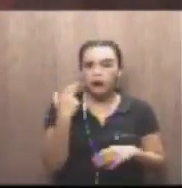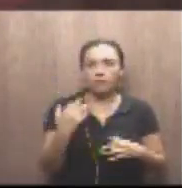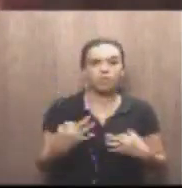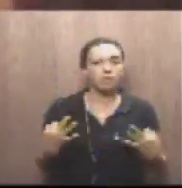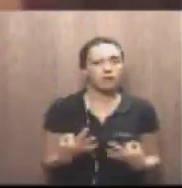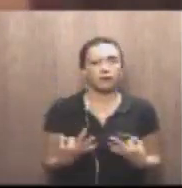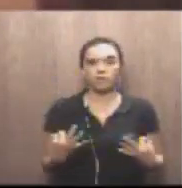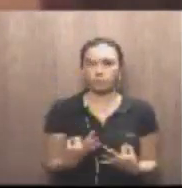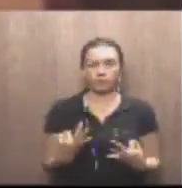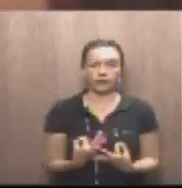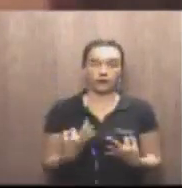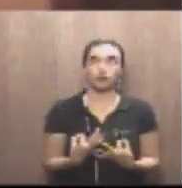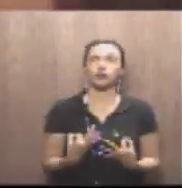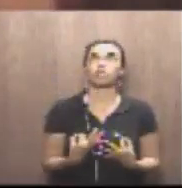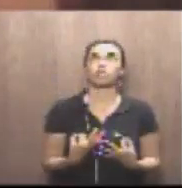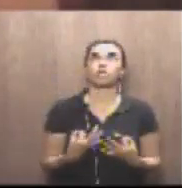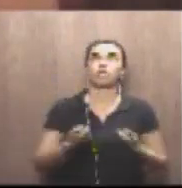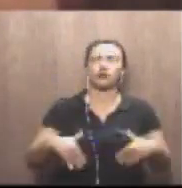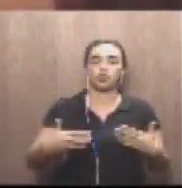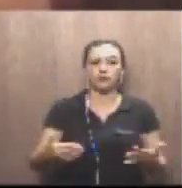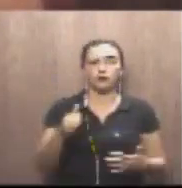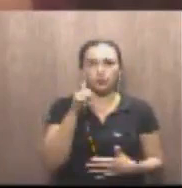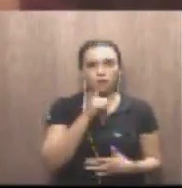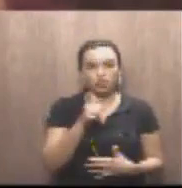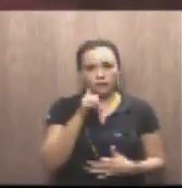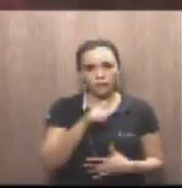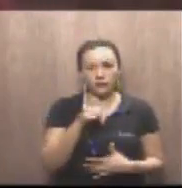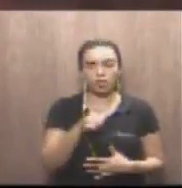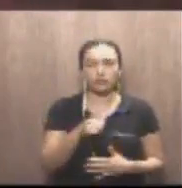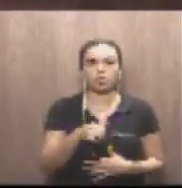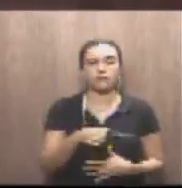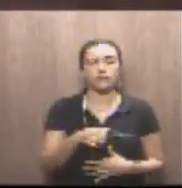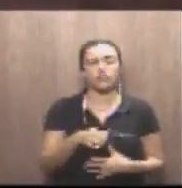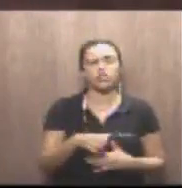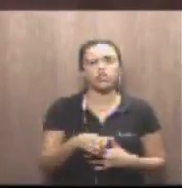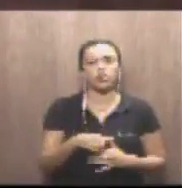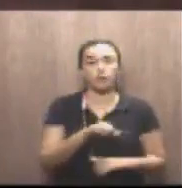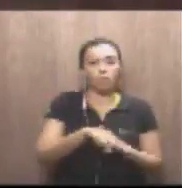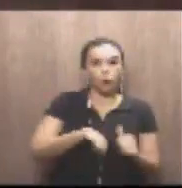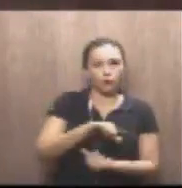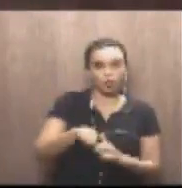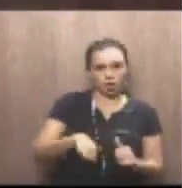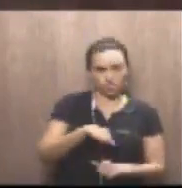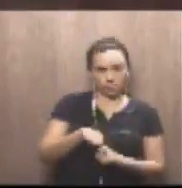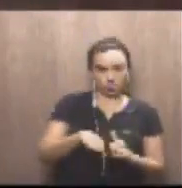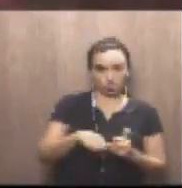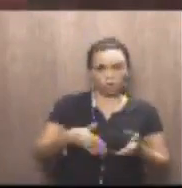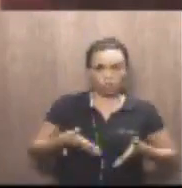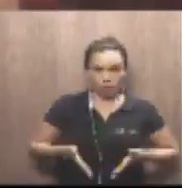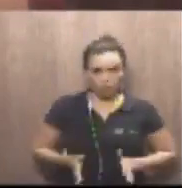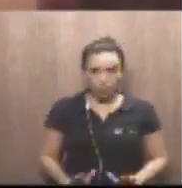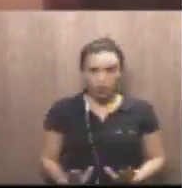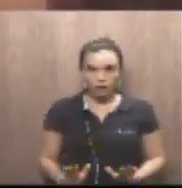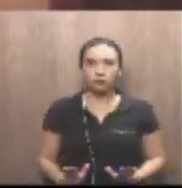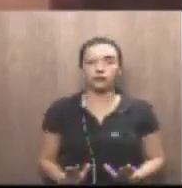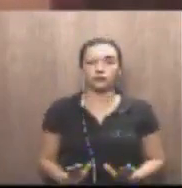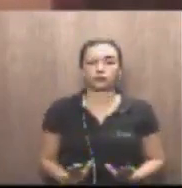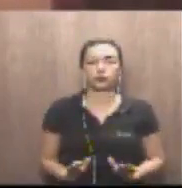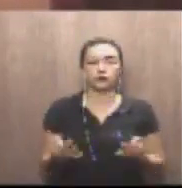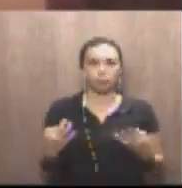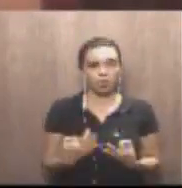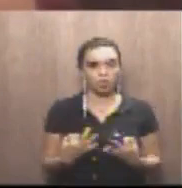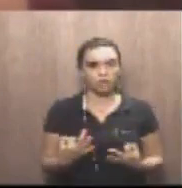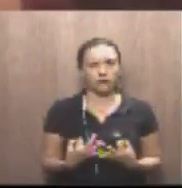absolutamente perfeita. E quando essa mulher ela é colocada em condições dentro desta natureza